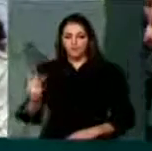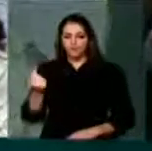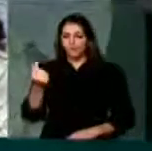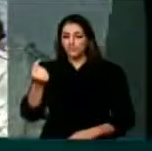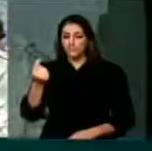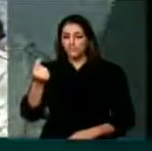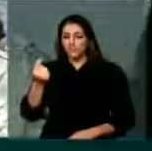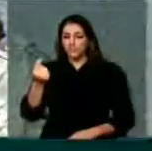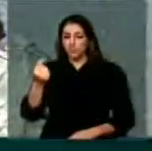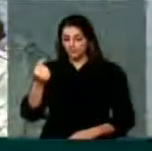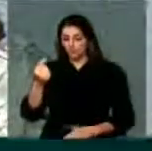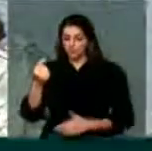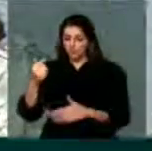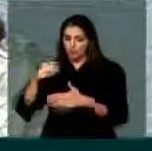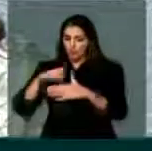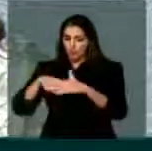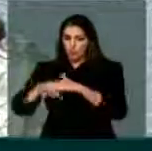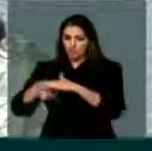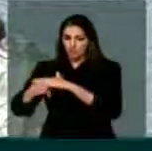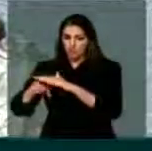dinheiro.